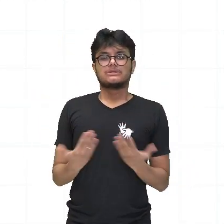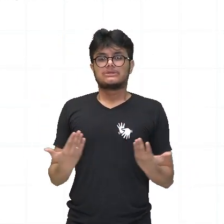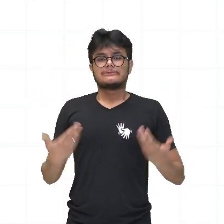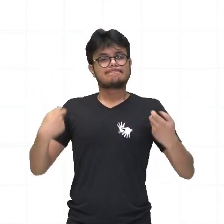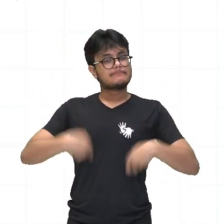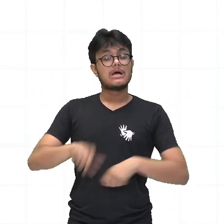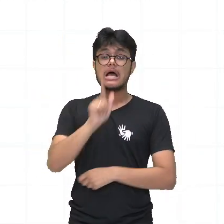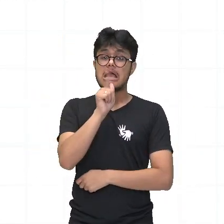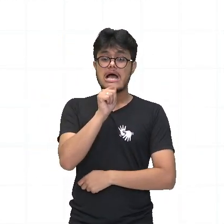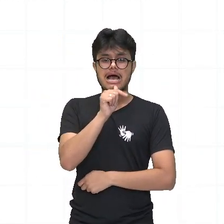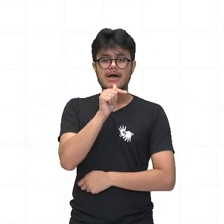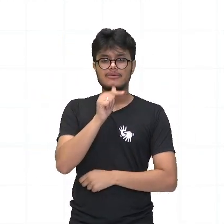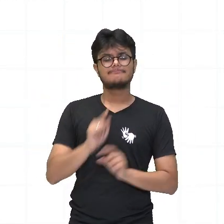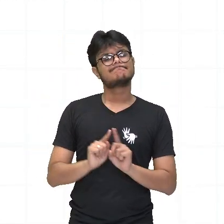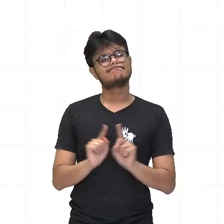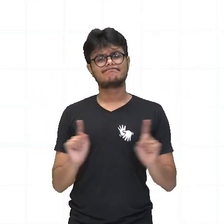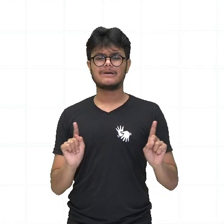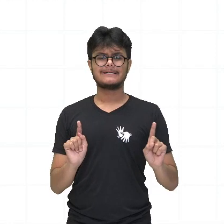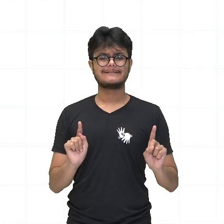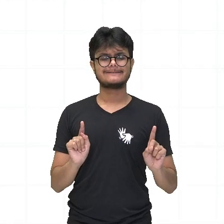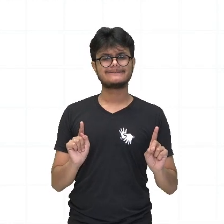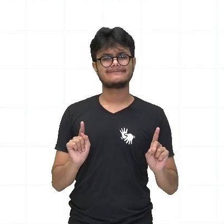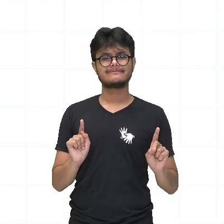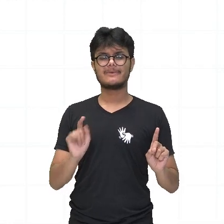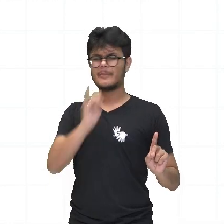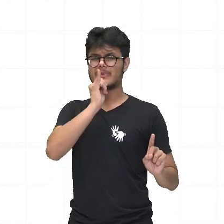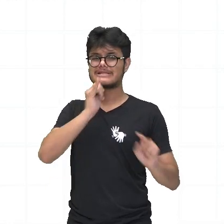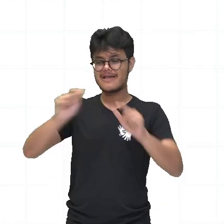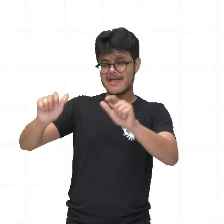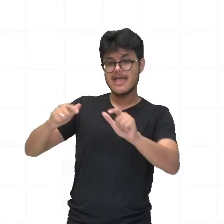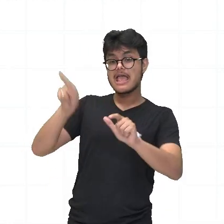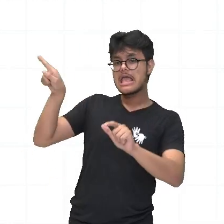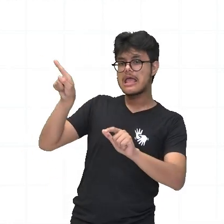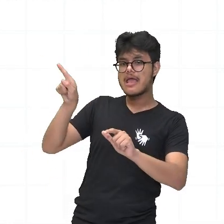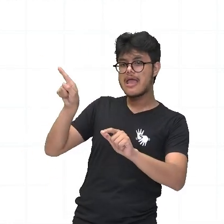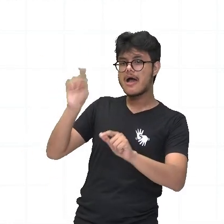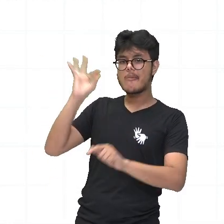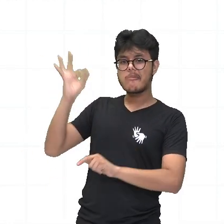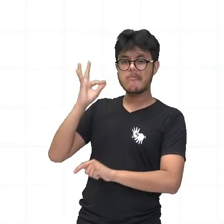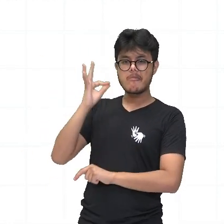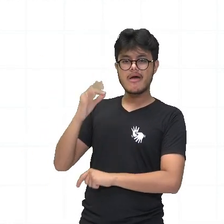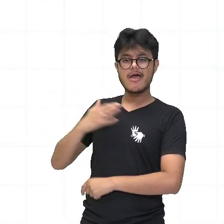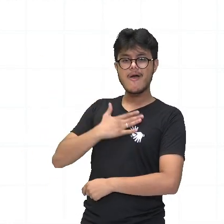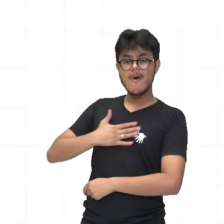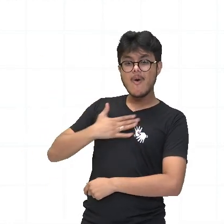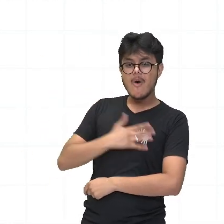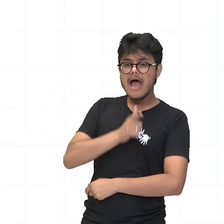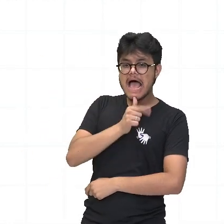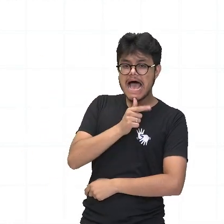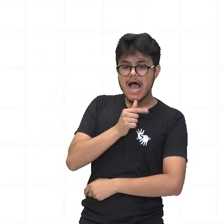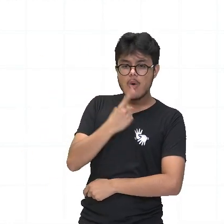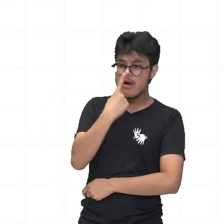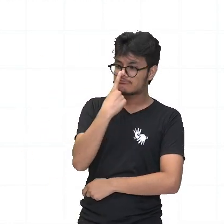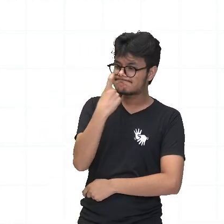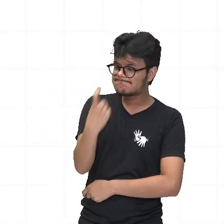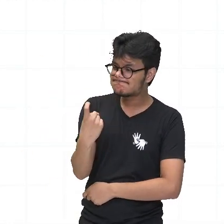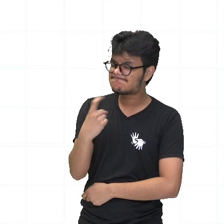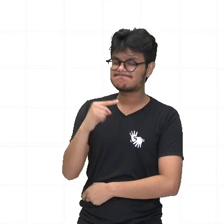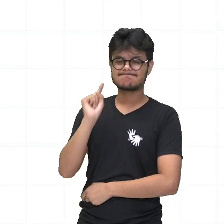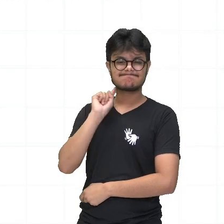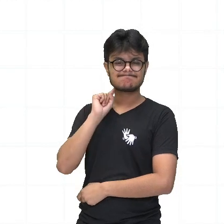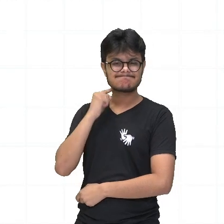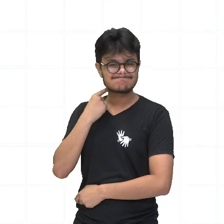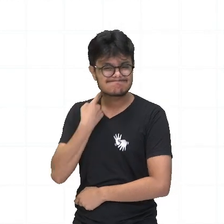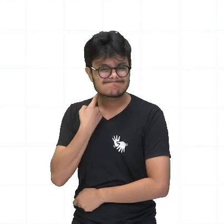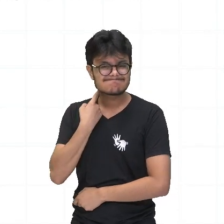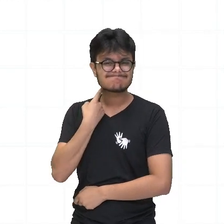da água, mas nesse caso ele procura ali uma água suja, né? Então aquela água suja, ele vai ali colocar seus ovos, vai também realizar seu